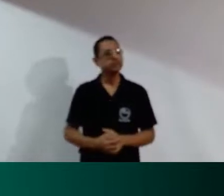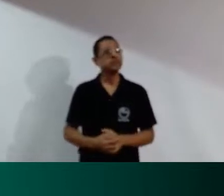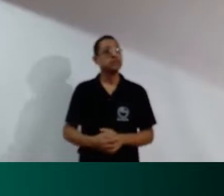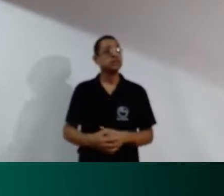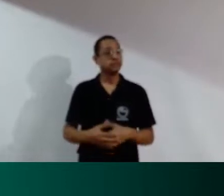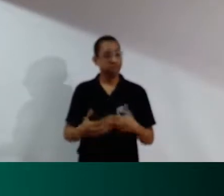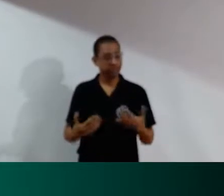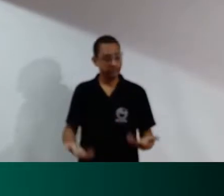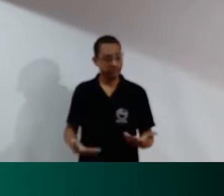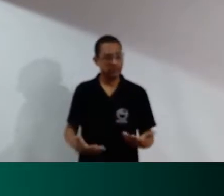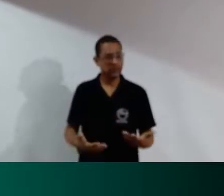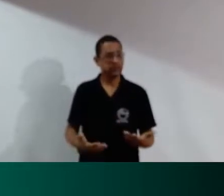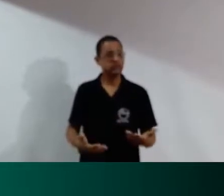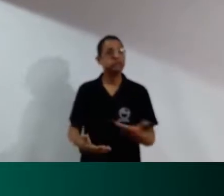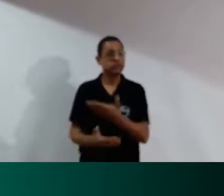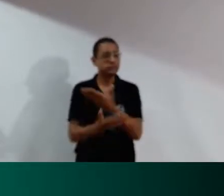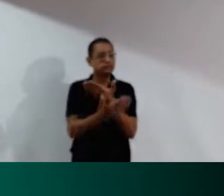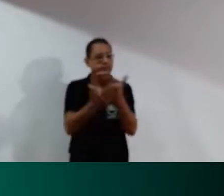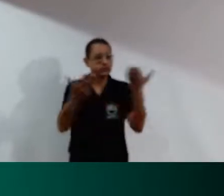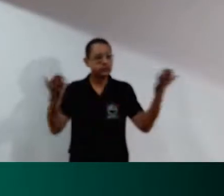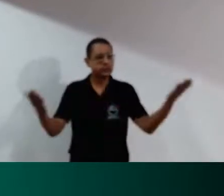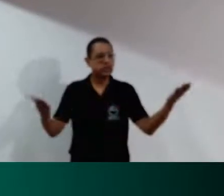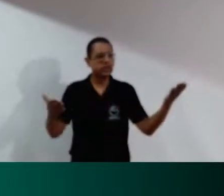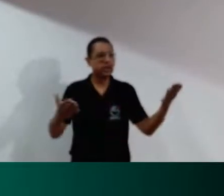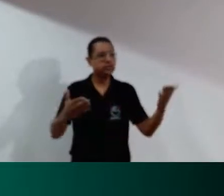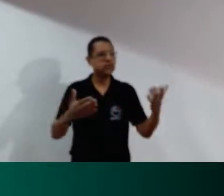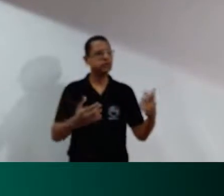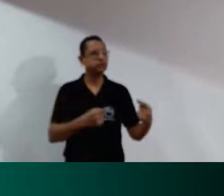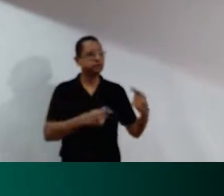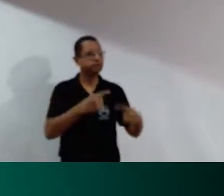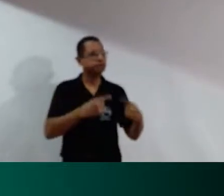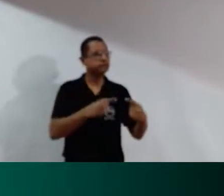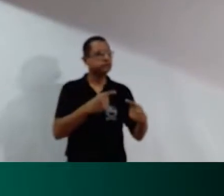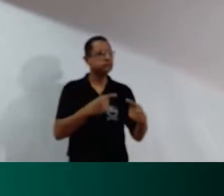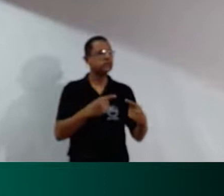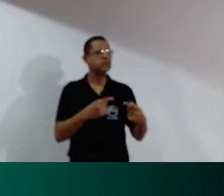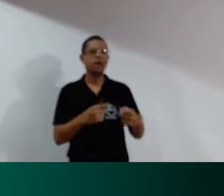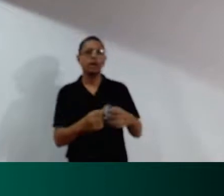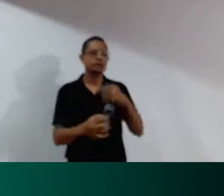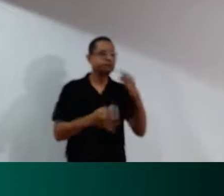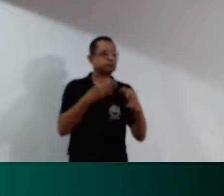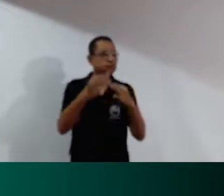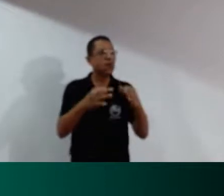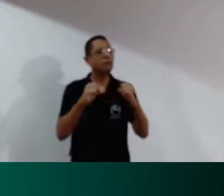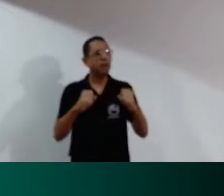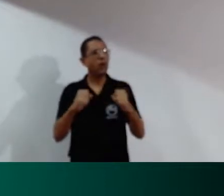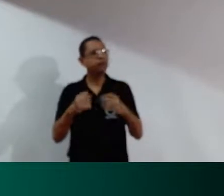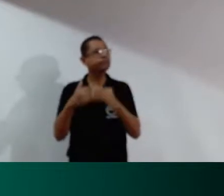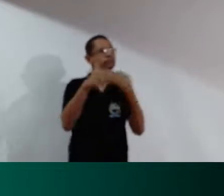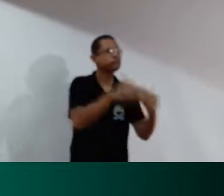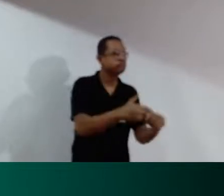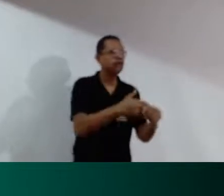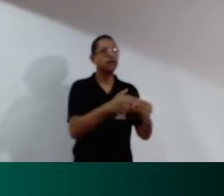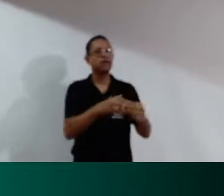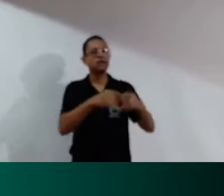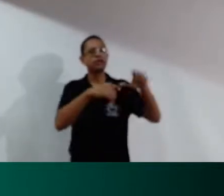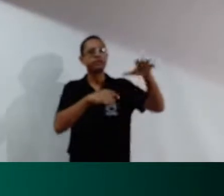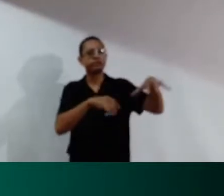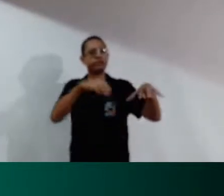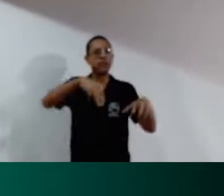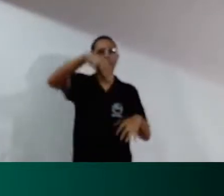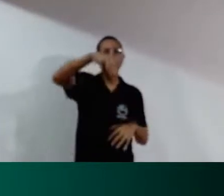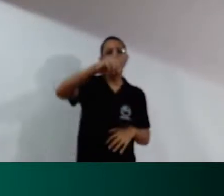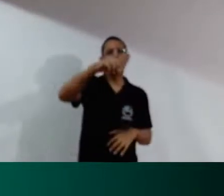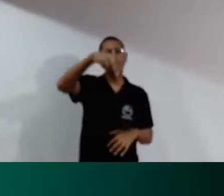da alimentação que pode ser levado a gente pode levar para o Monte Castelo levar para o Montese levar